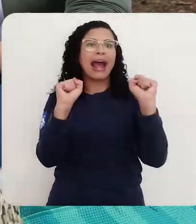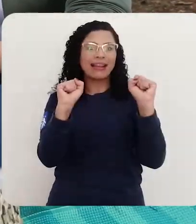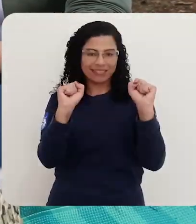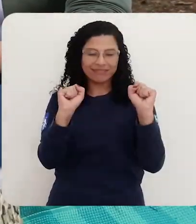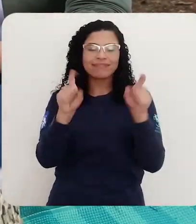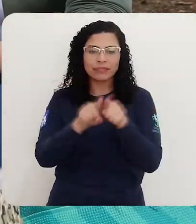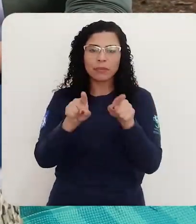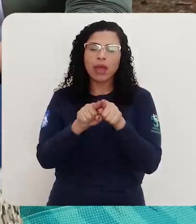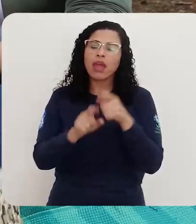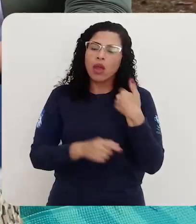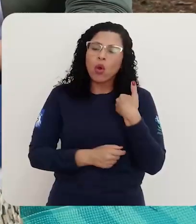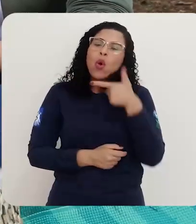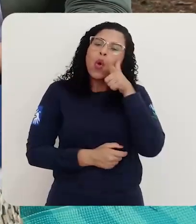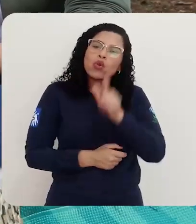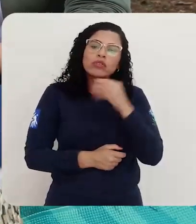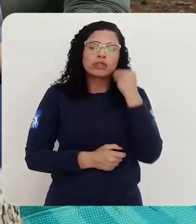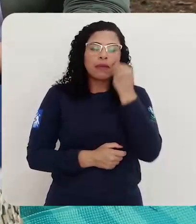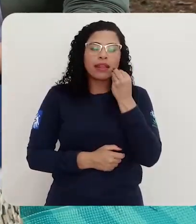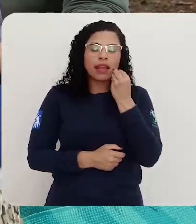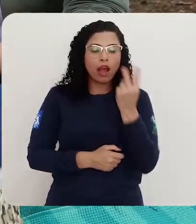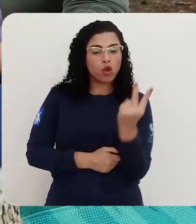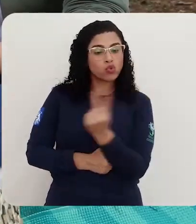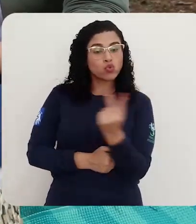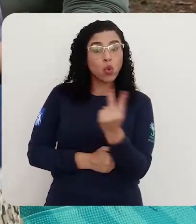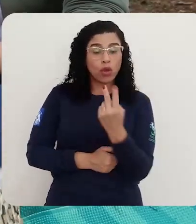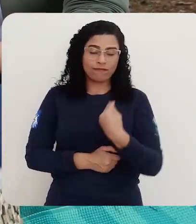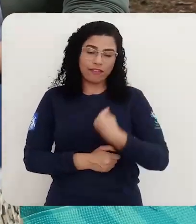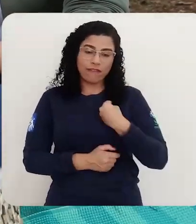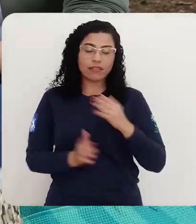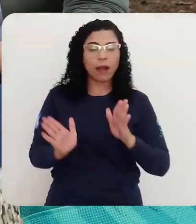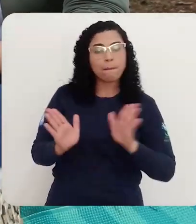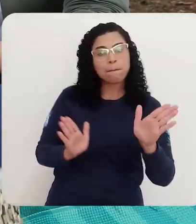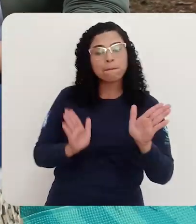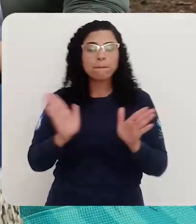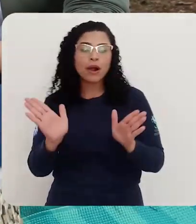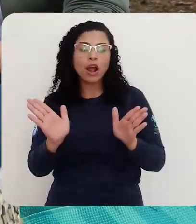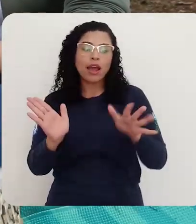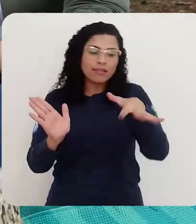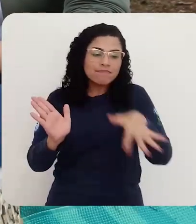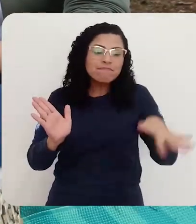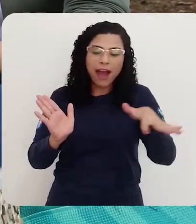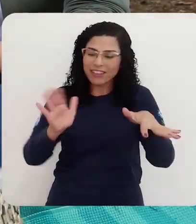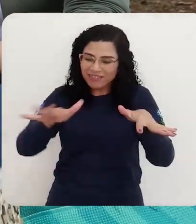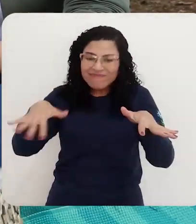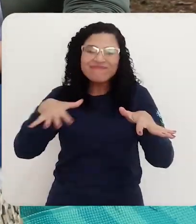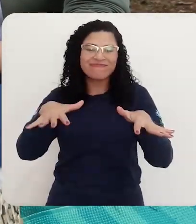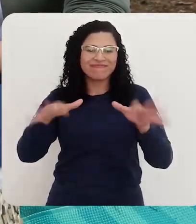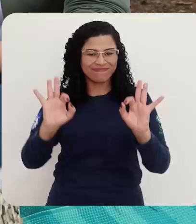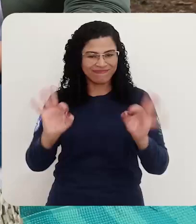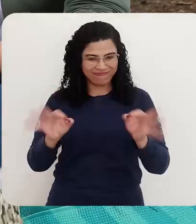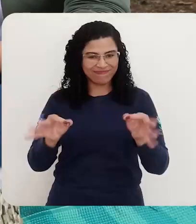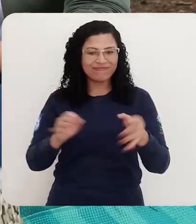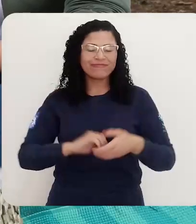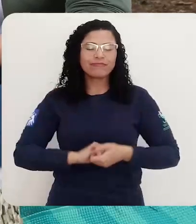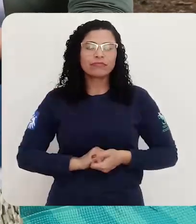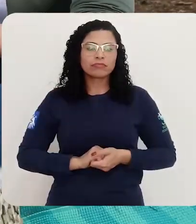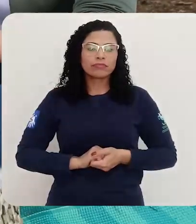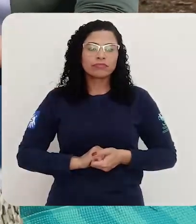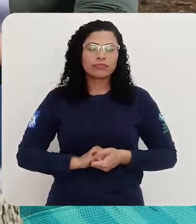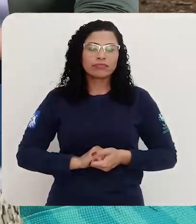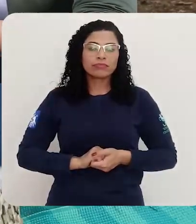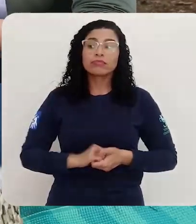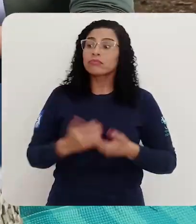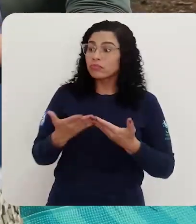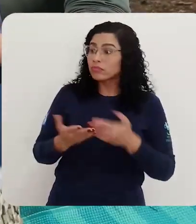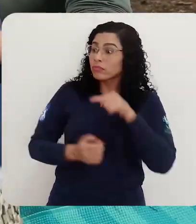dessa ruptura. E eu consegui experienciar essas duas vivências mesmo nos dois espaços, nos dois ambientes. E